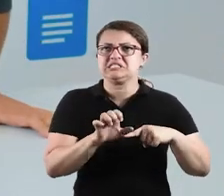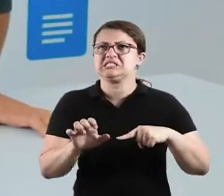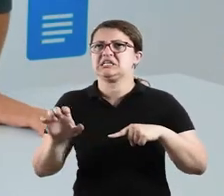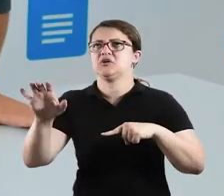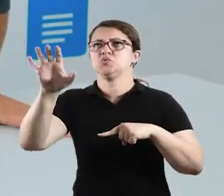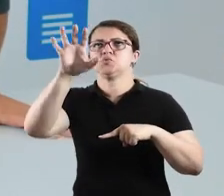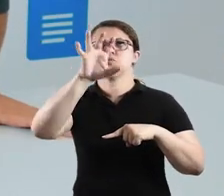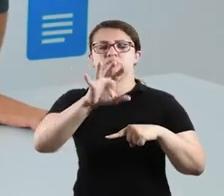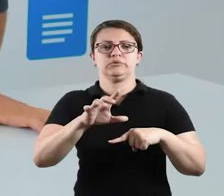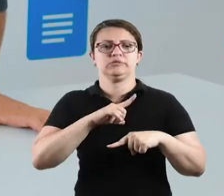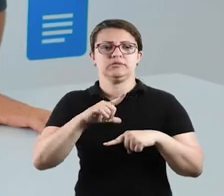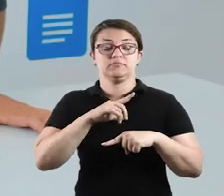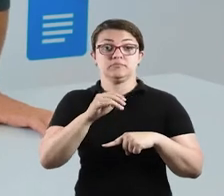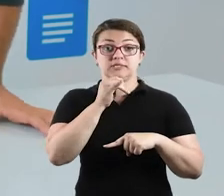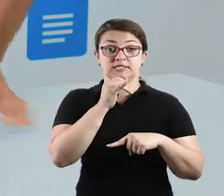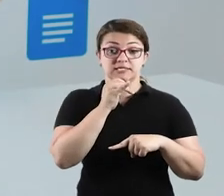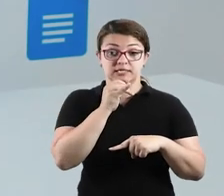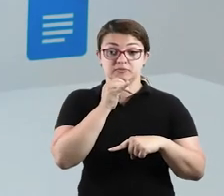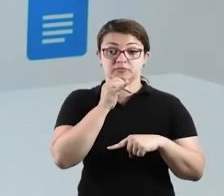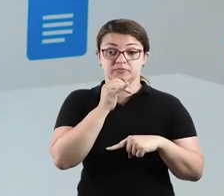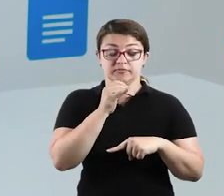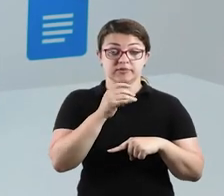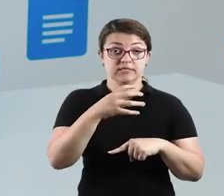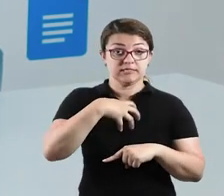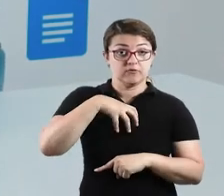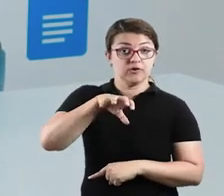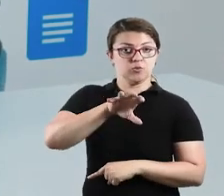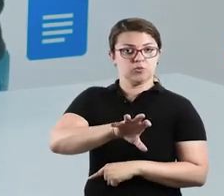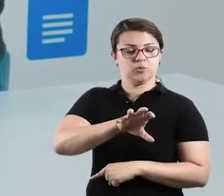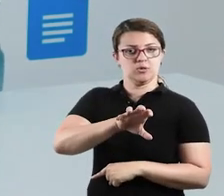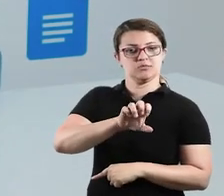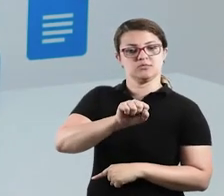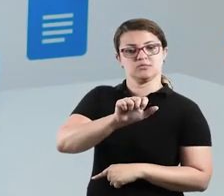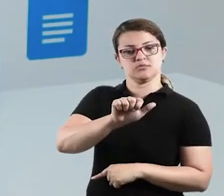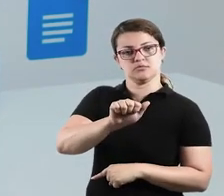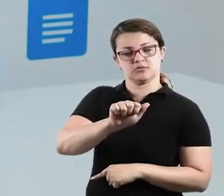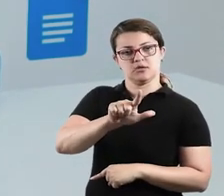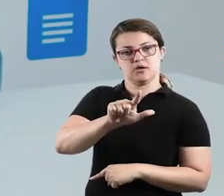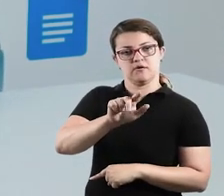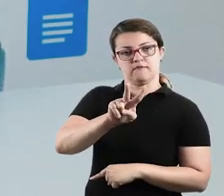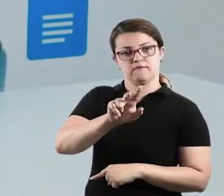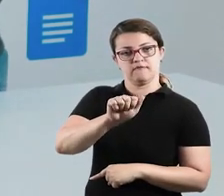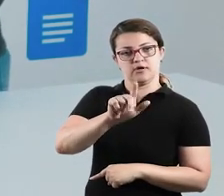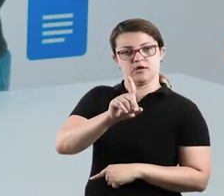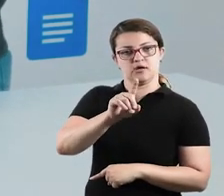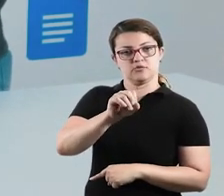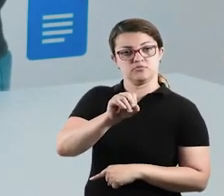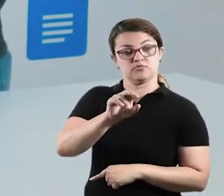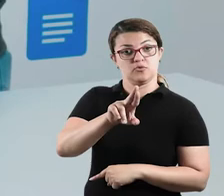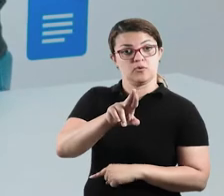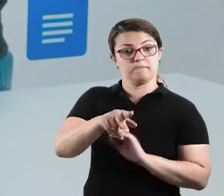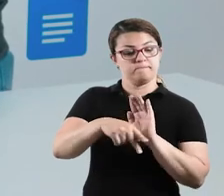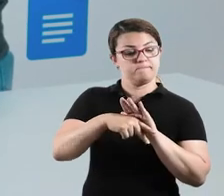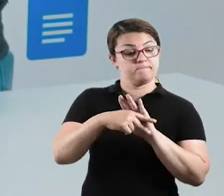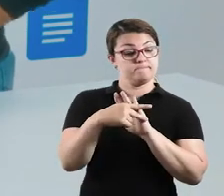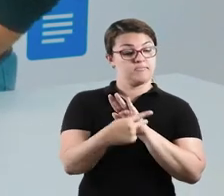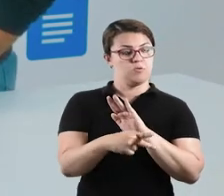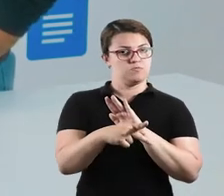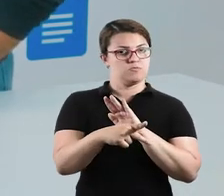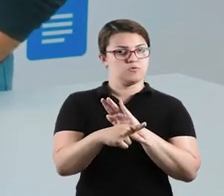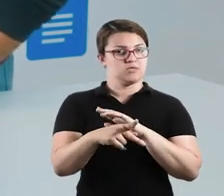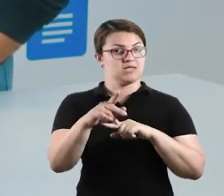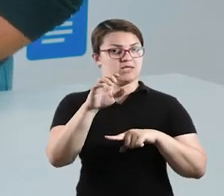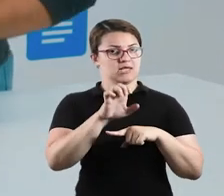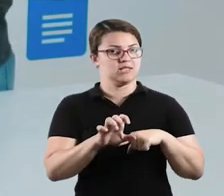de Salvador, ela é própria da Bahia, então é próprio daquele estado. Conseguiu entender